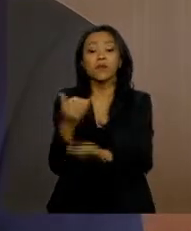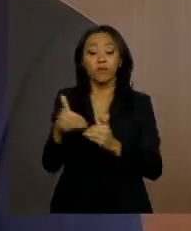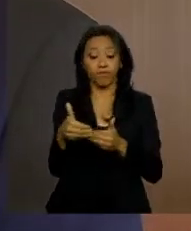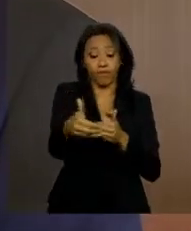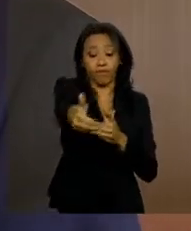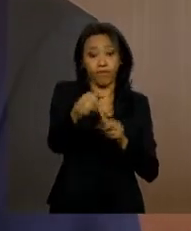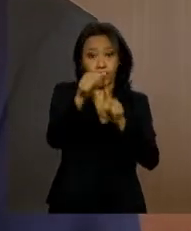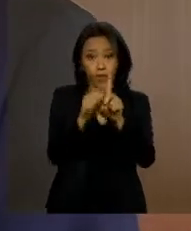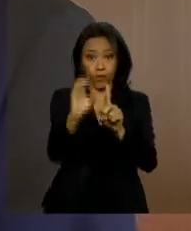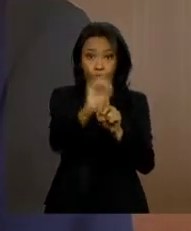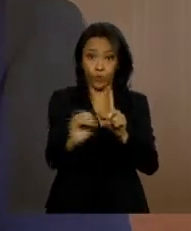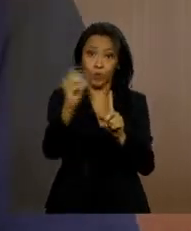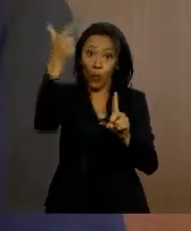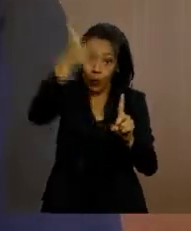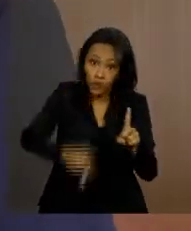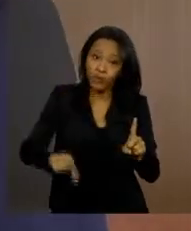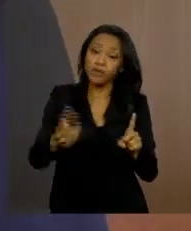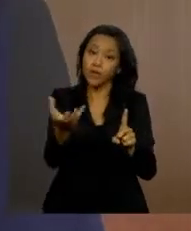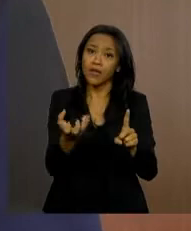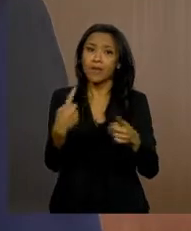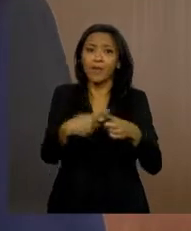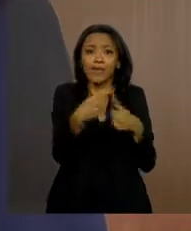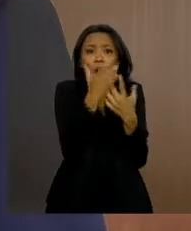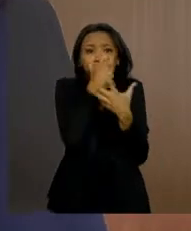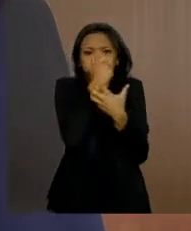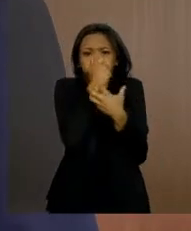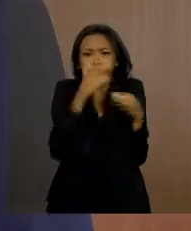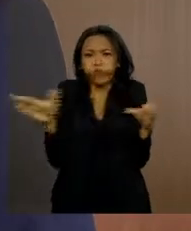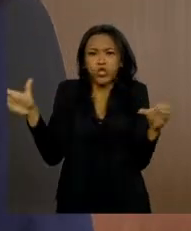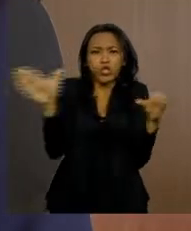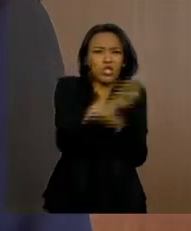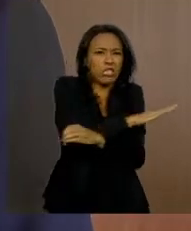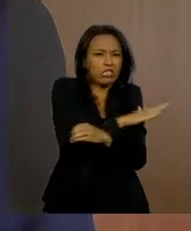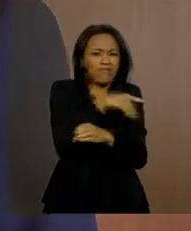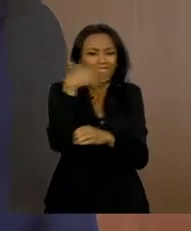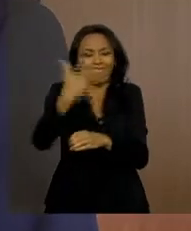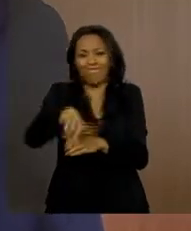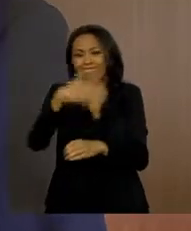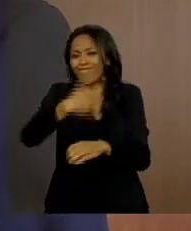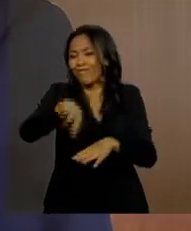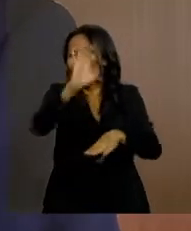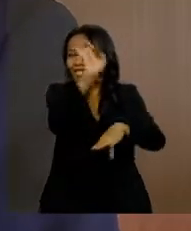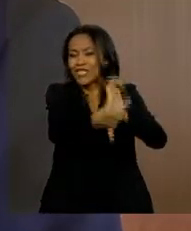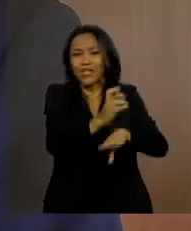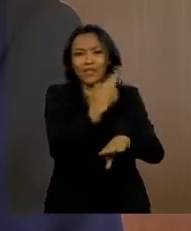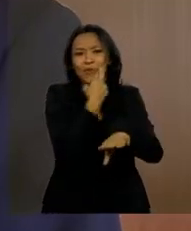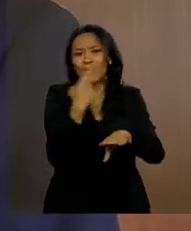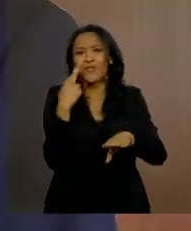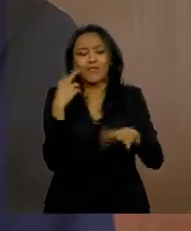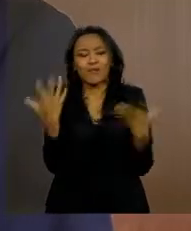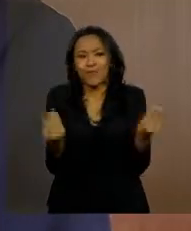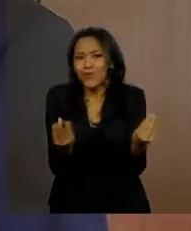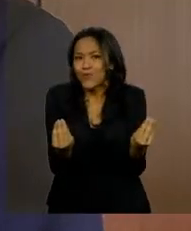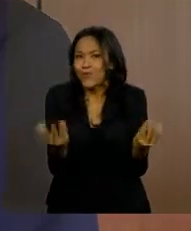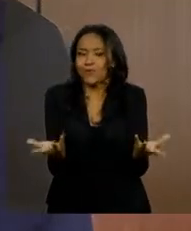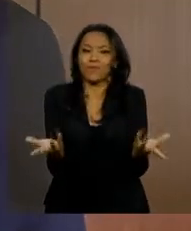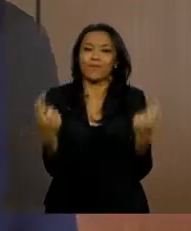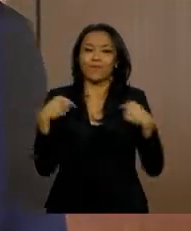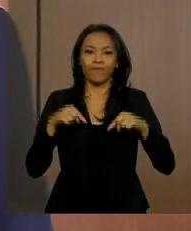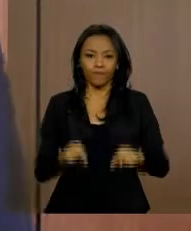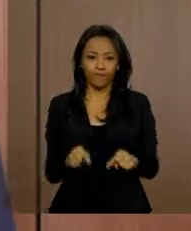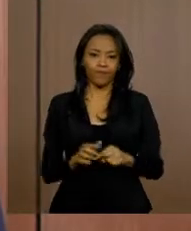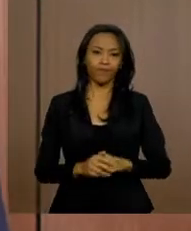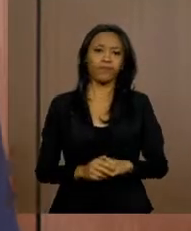repetir porque nós temos que desafogará roraima roraima está neste momento com o excesso de venezuelanos mas vamos agora a